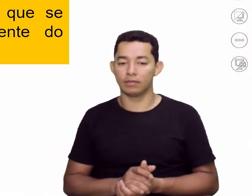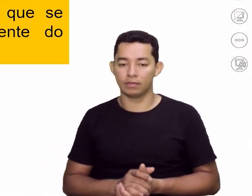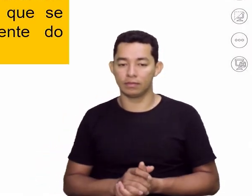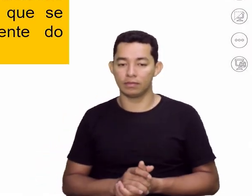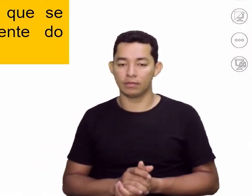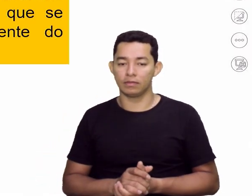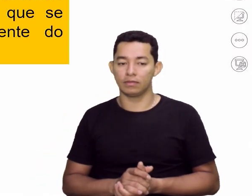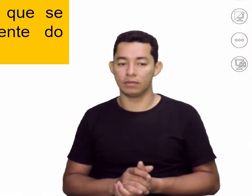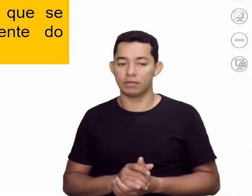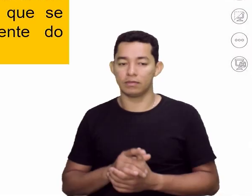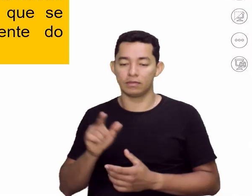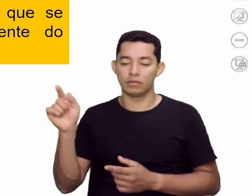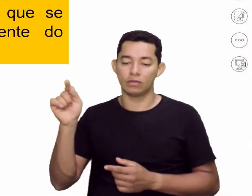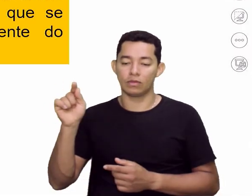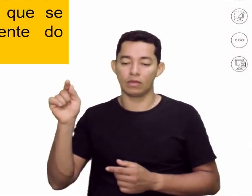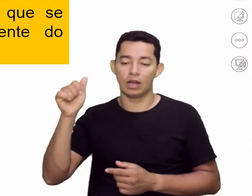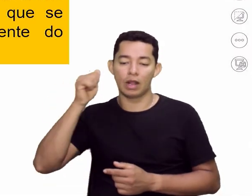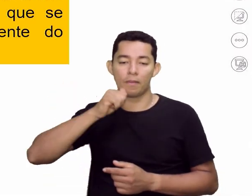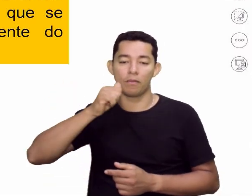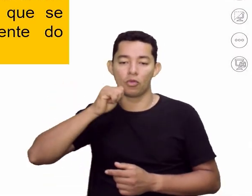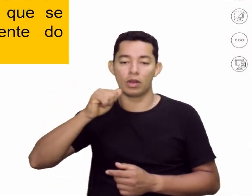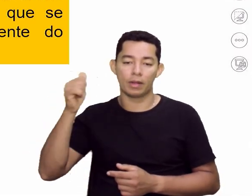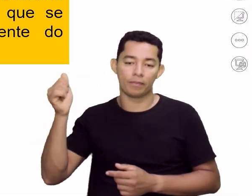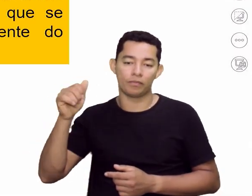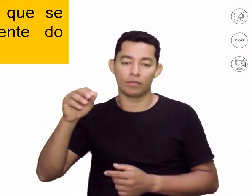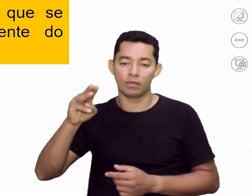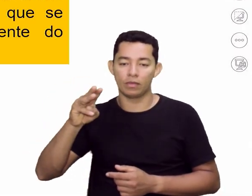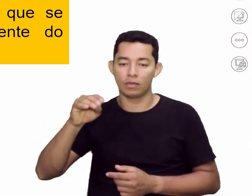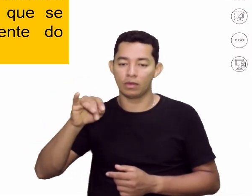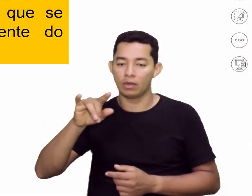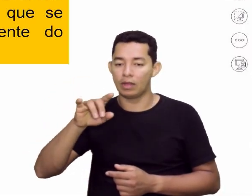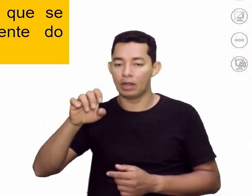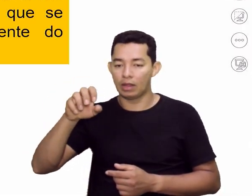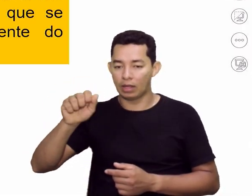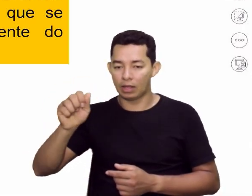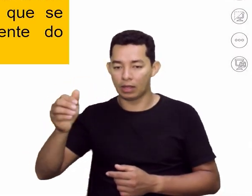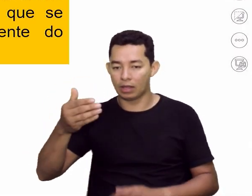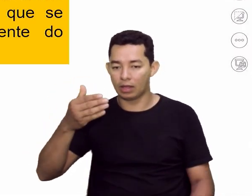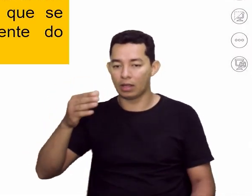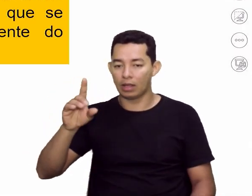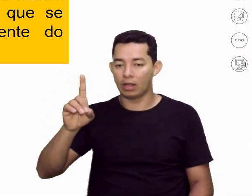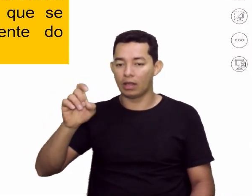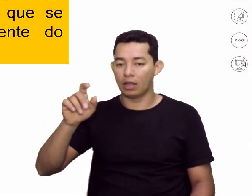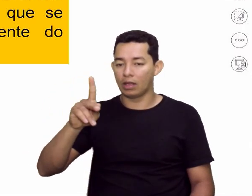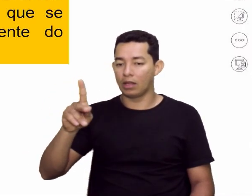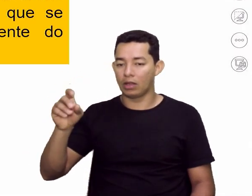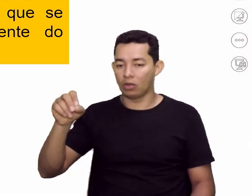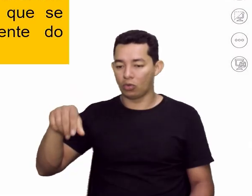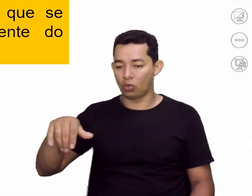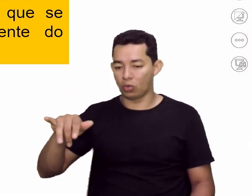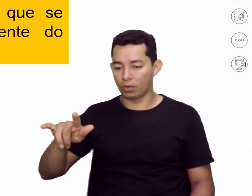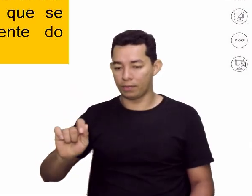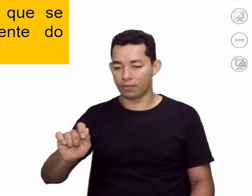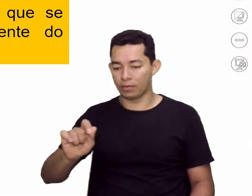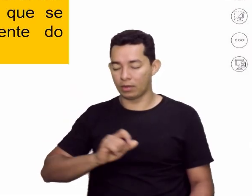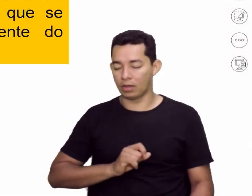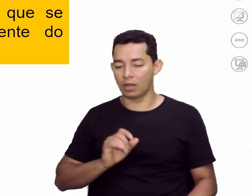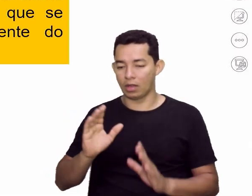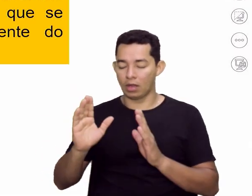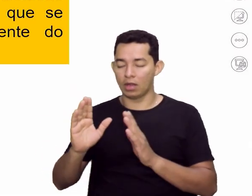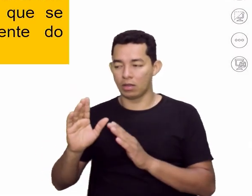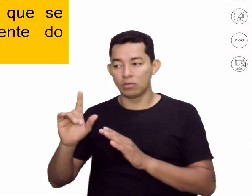outra representação da mulher, do William de Kooning, uma obra que pertence a uma série de 6 pinturas